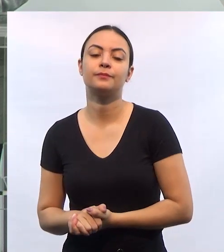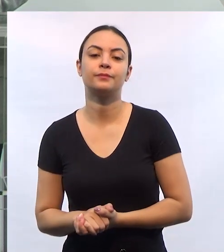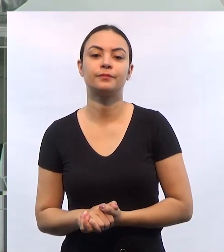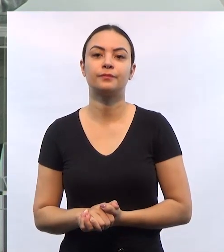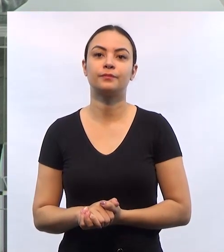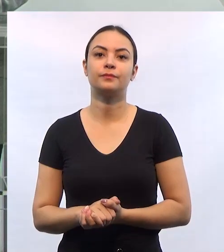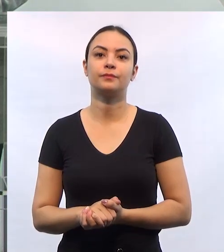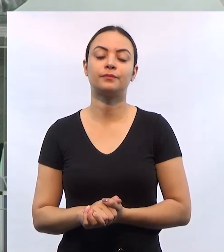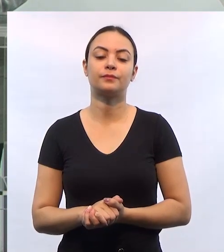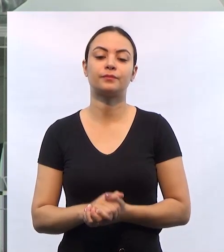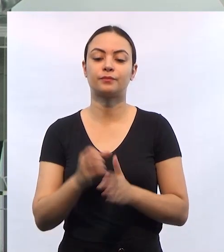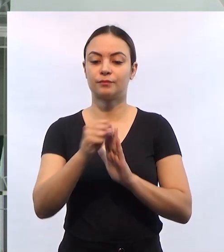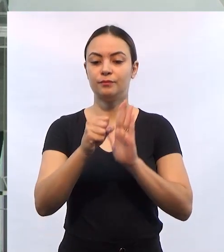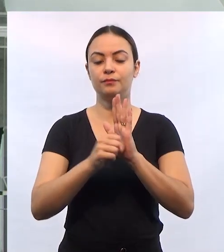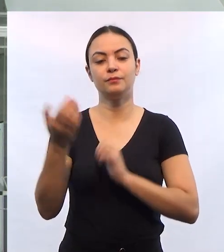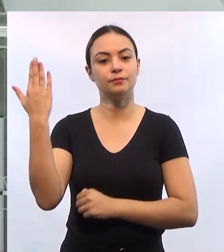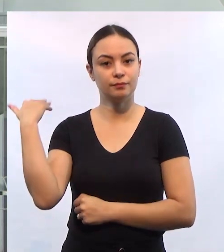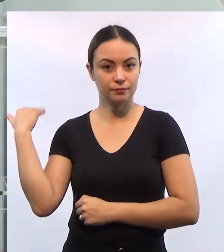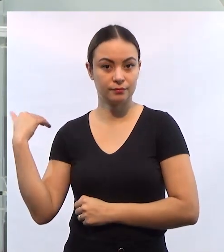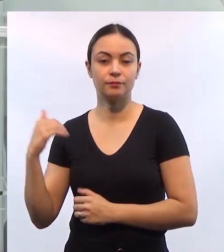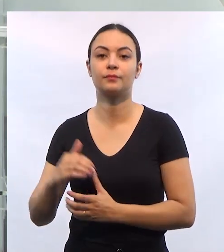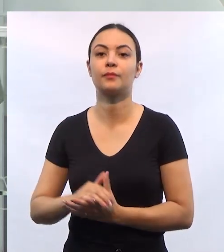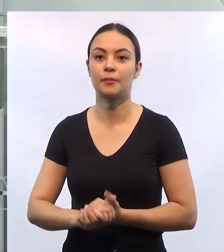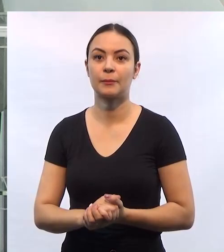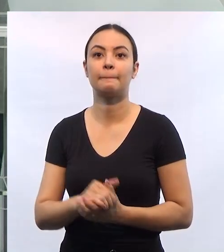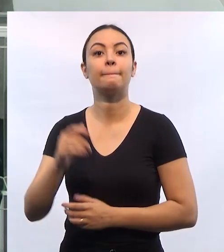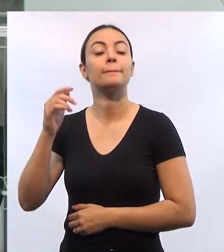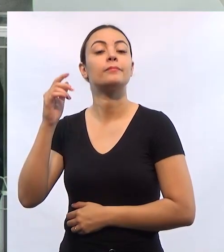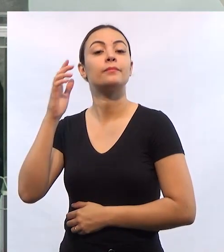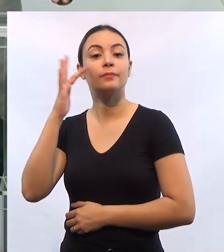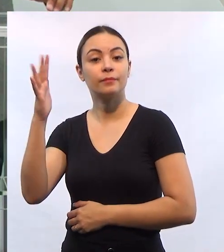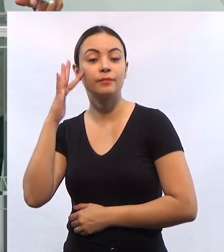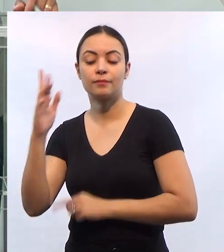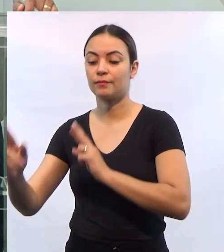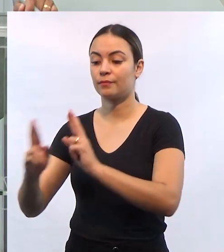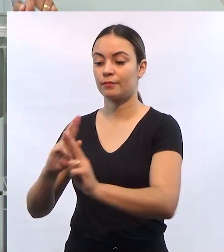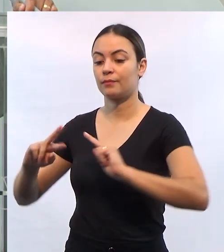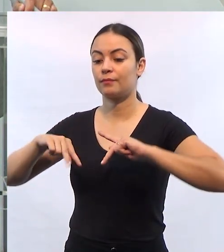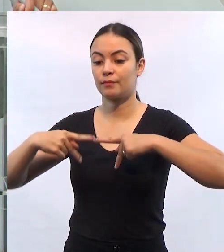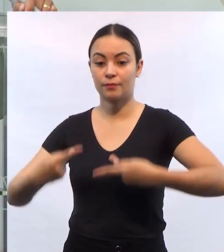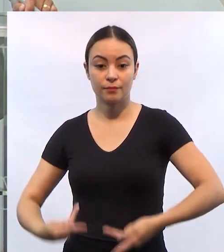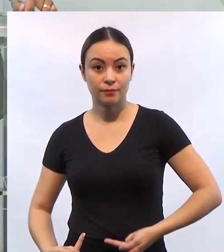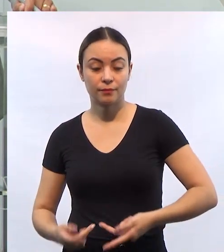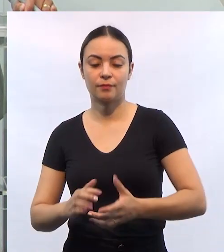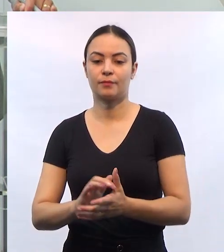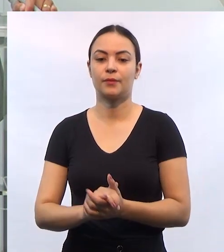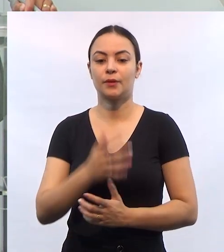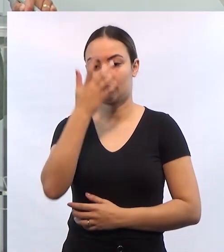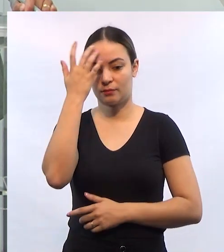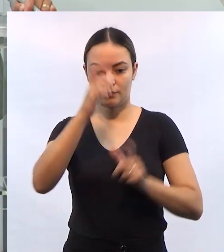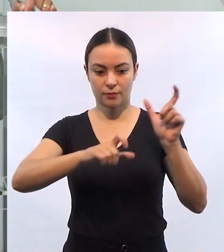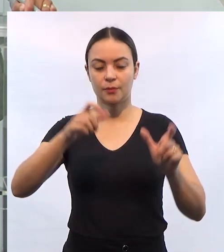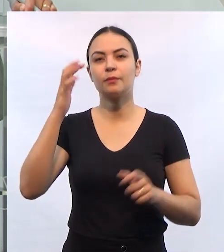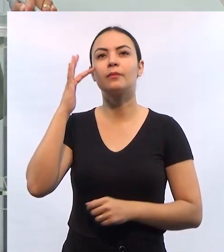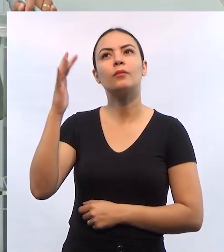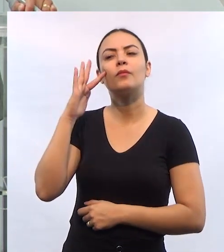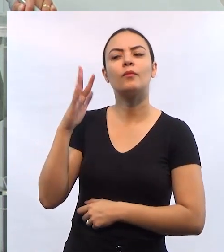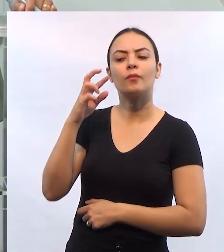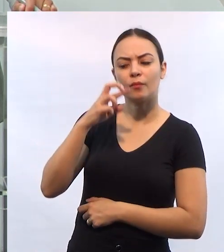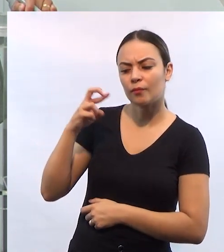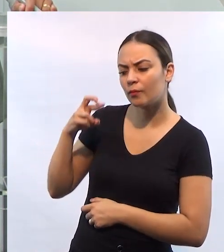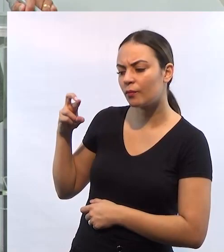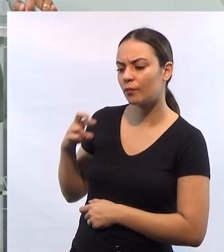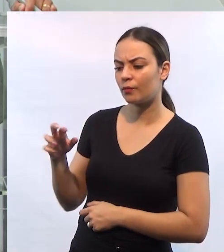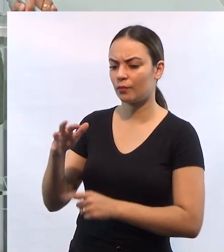do século passado, teoria das relações humanas, na qual os teóricos, né, começaram a analisar, Elton Mayo, né, fez